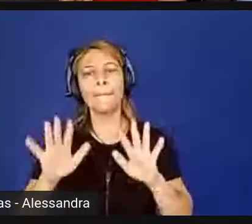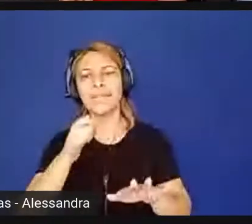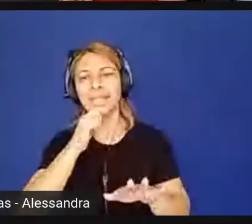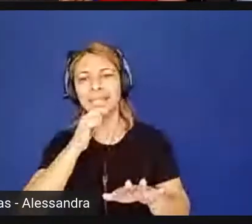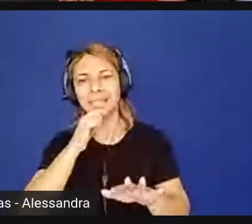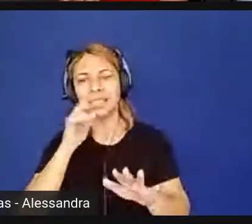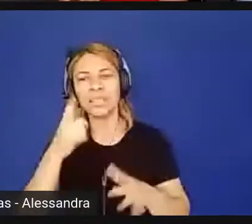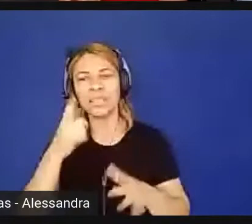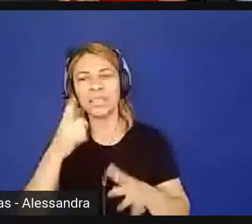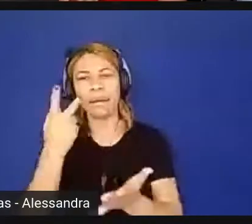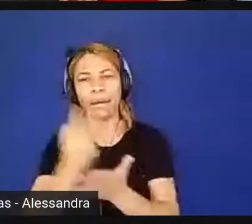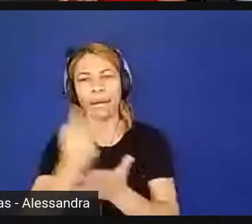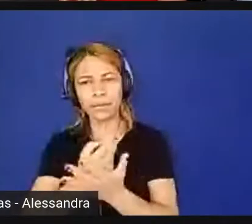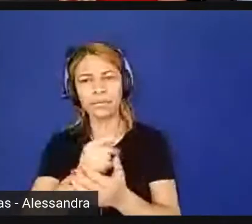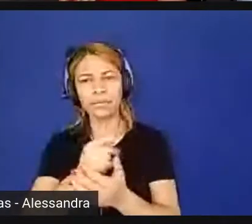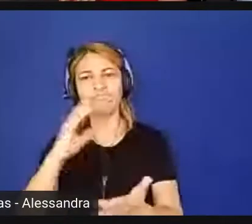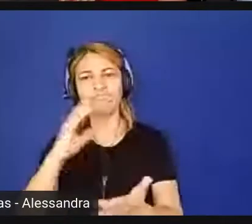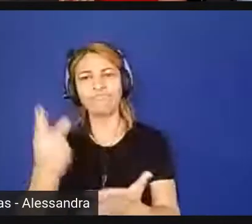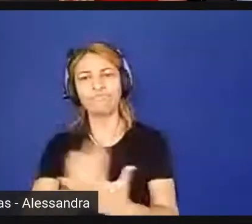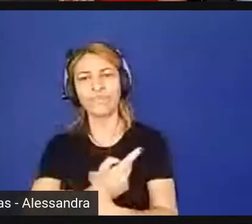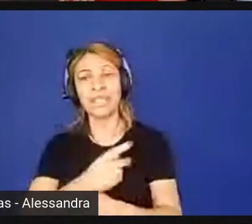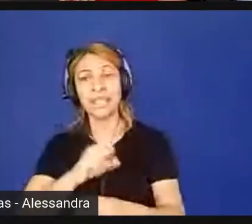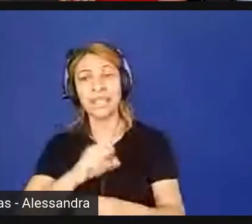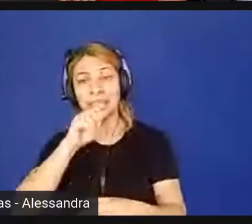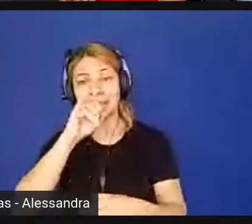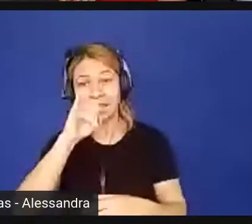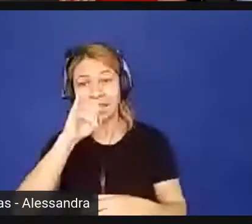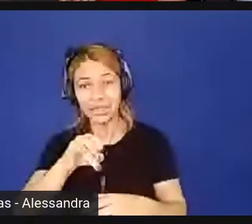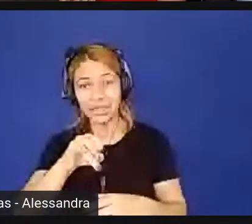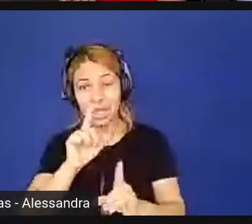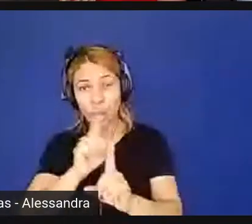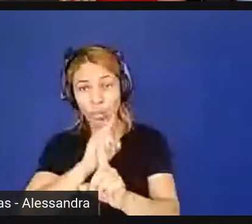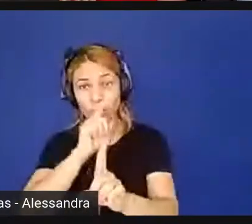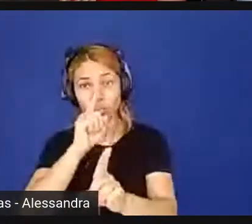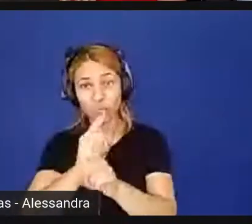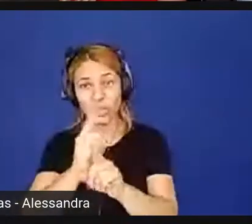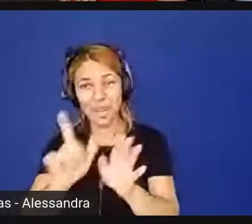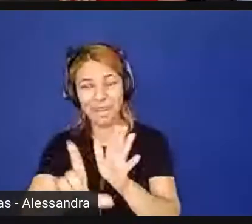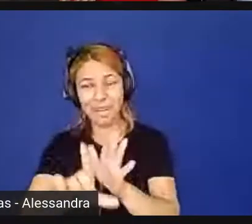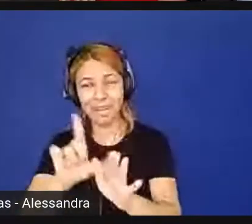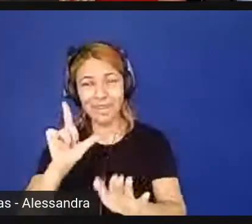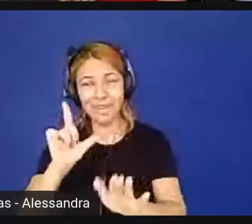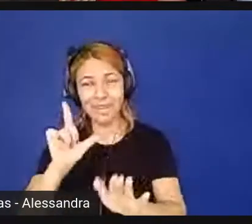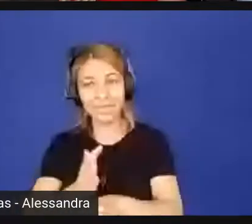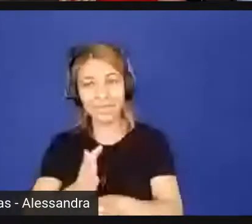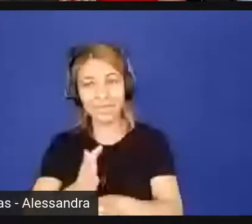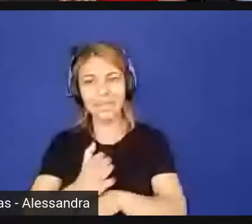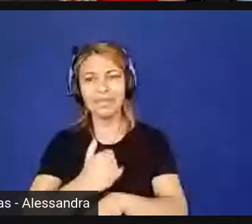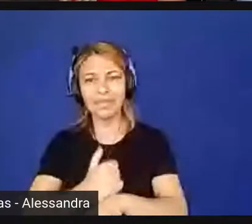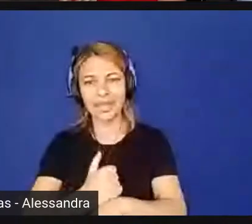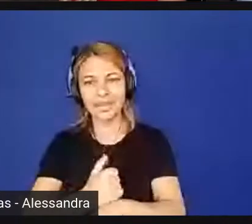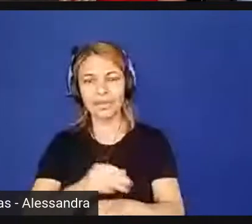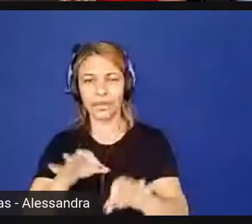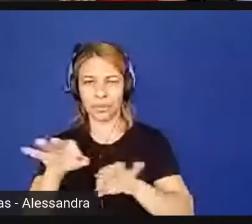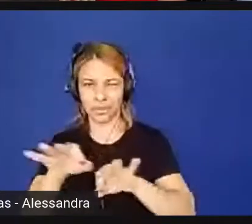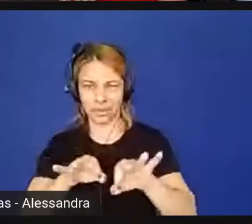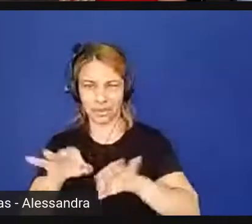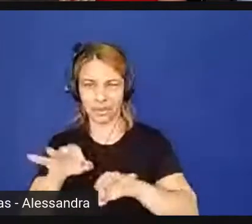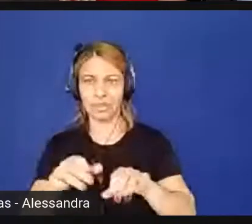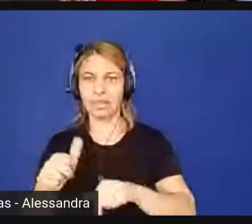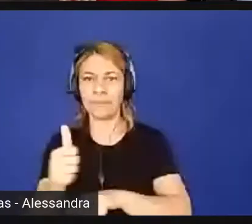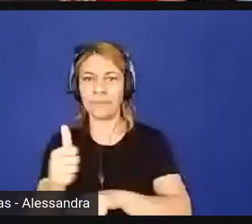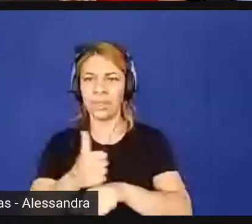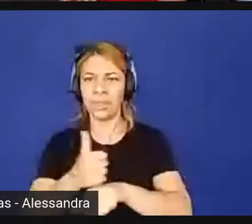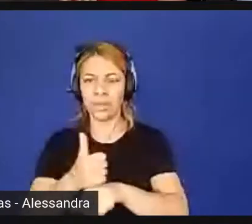irregularidade. Se o seu programa de compliance não detectou ela tempestivamente, você tem que aprimorar o seu programa. Se